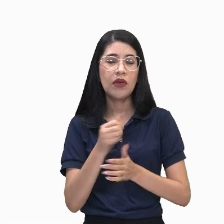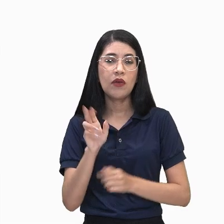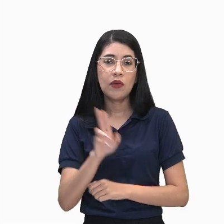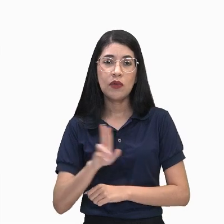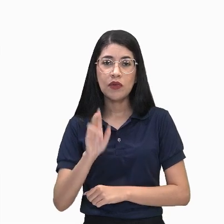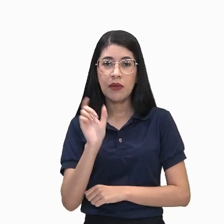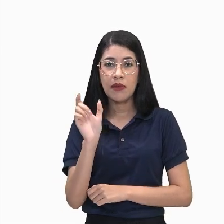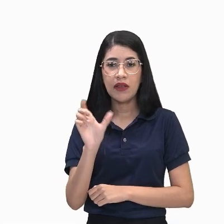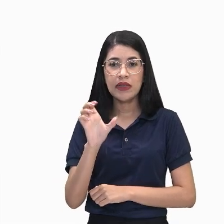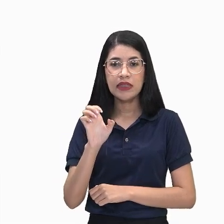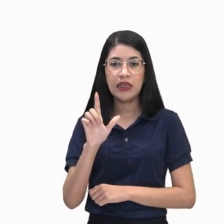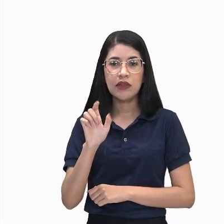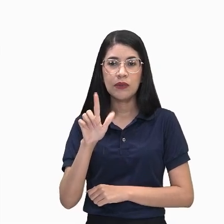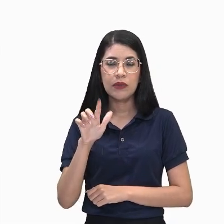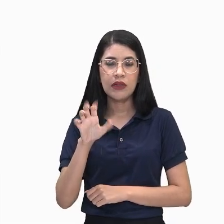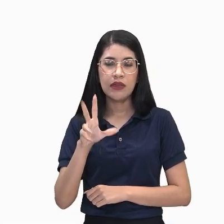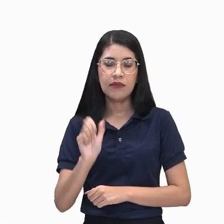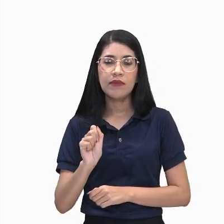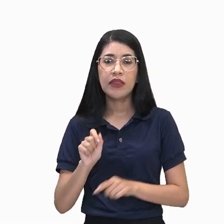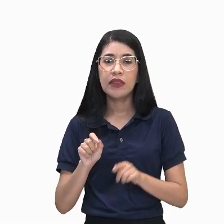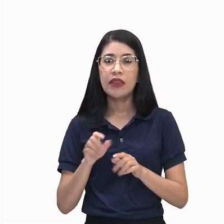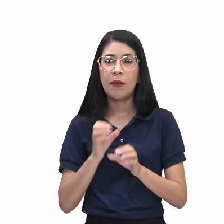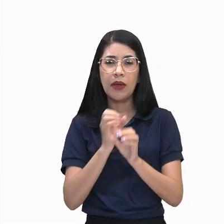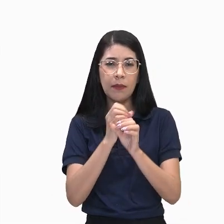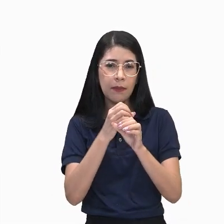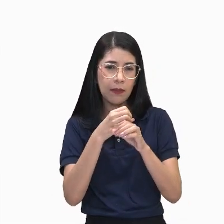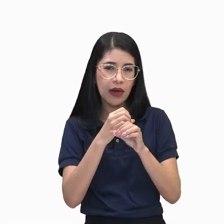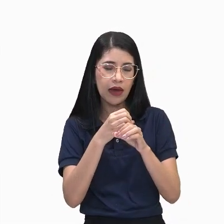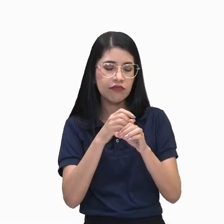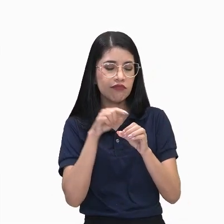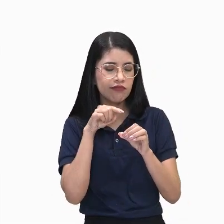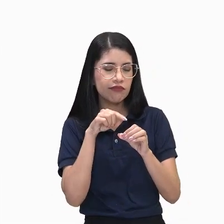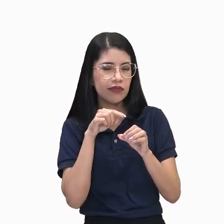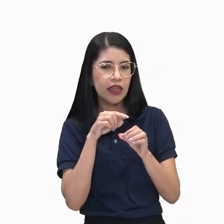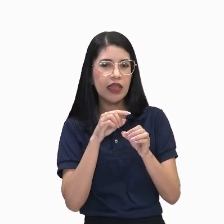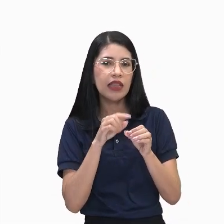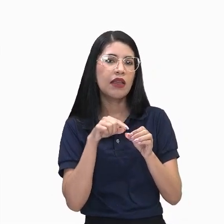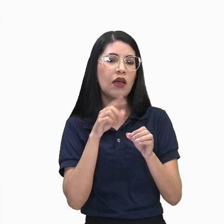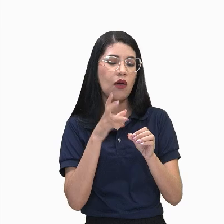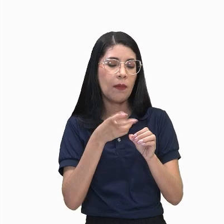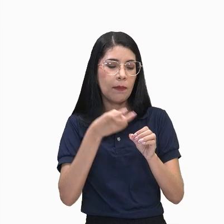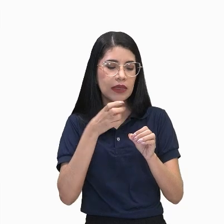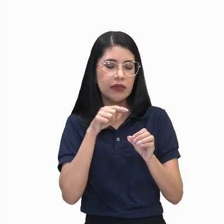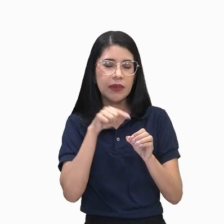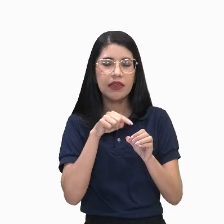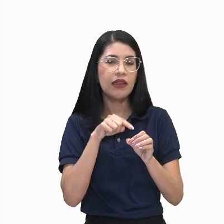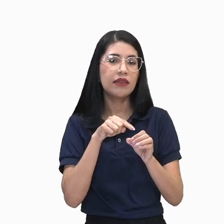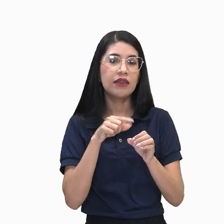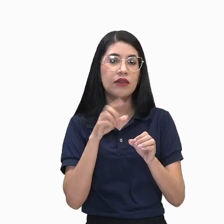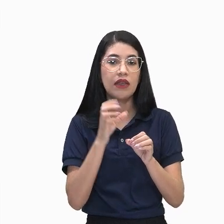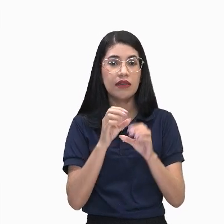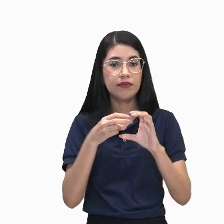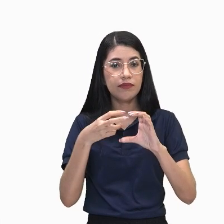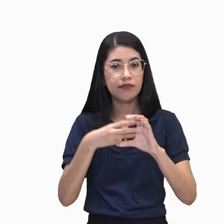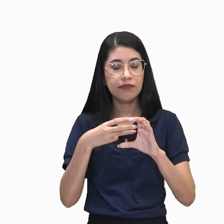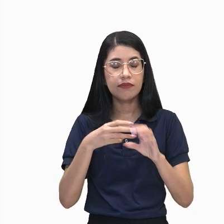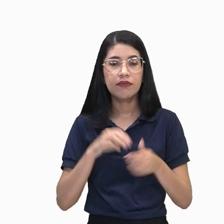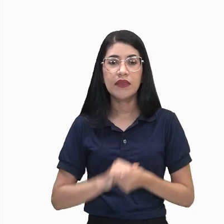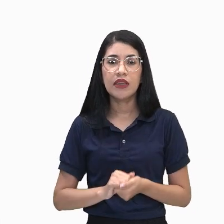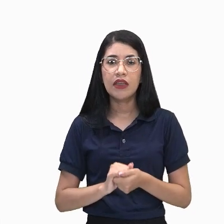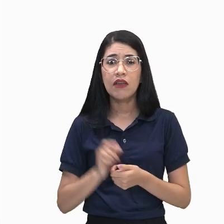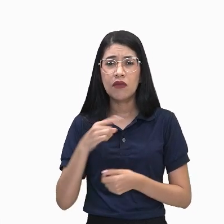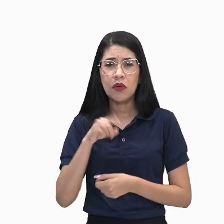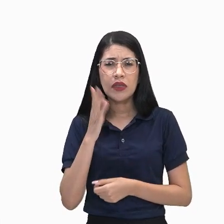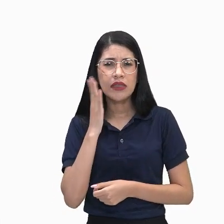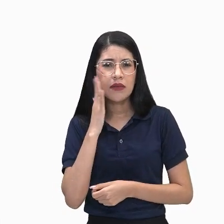termo célula e a observar esses cortes finos de cortiça em um microscópio. E aí, você sabia, né,